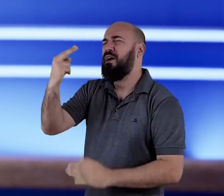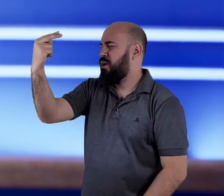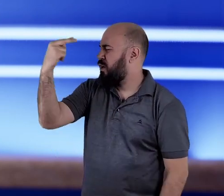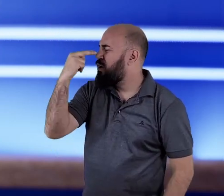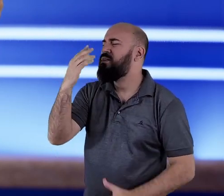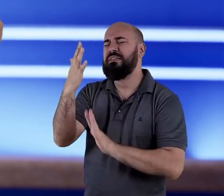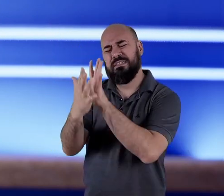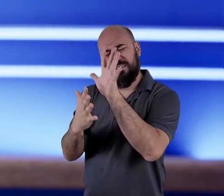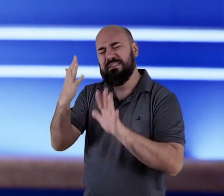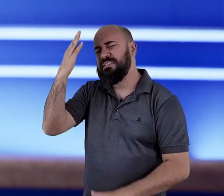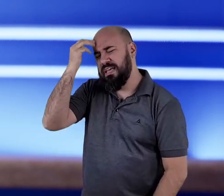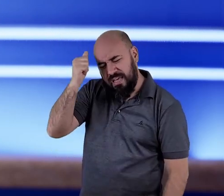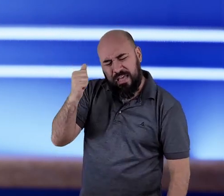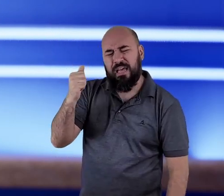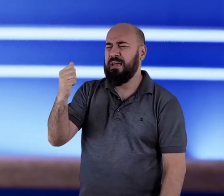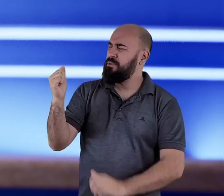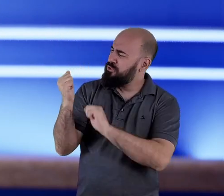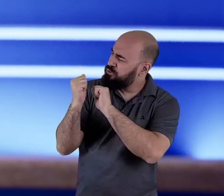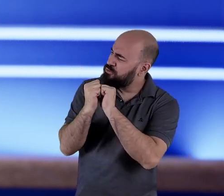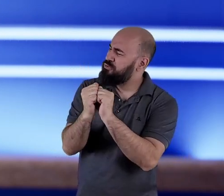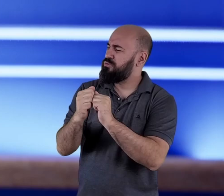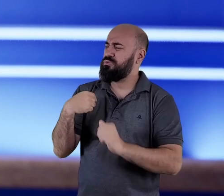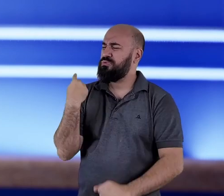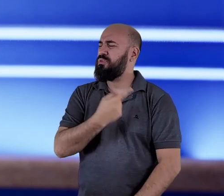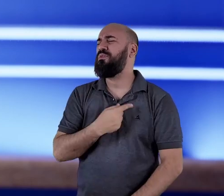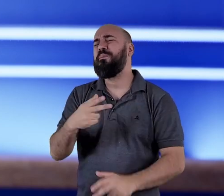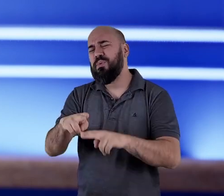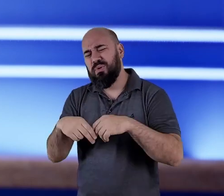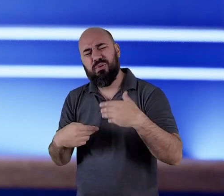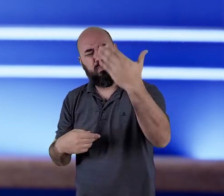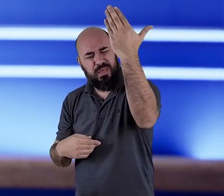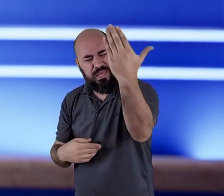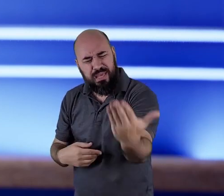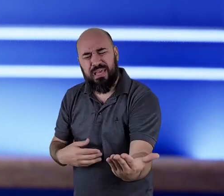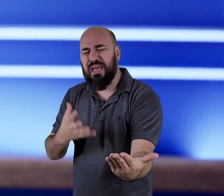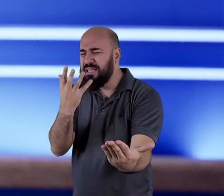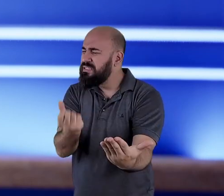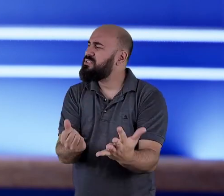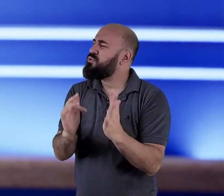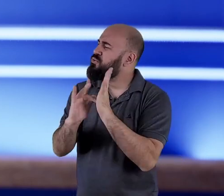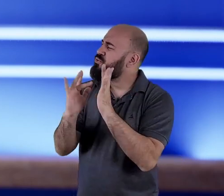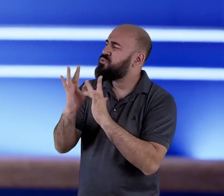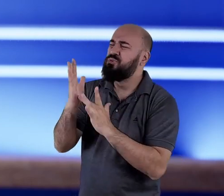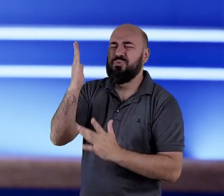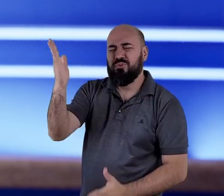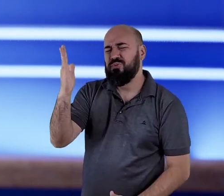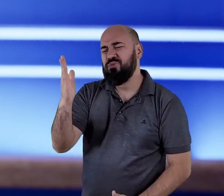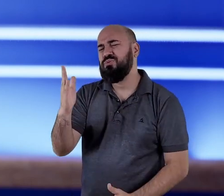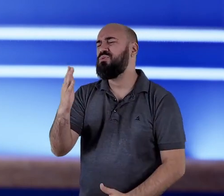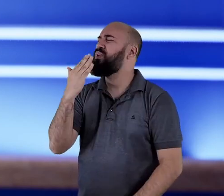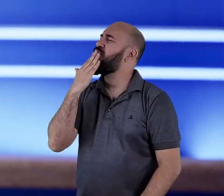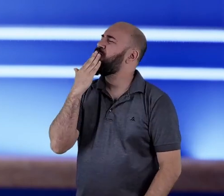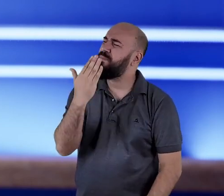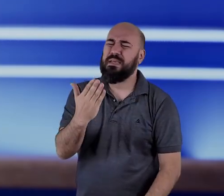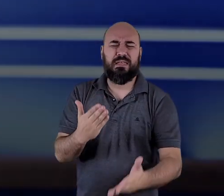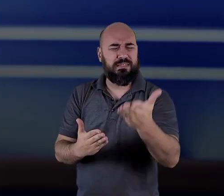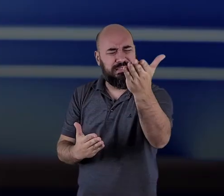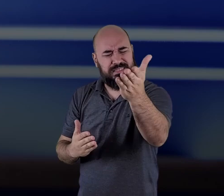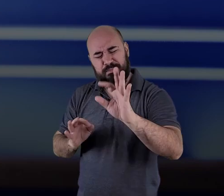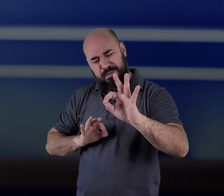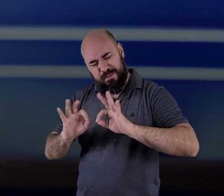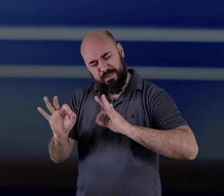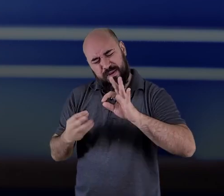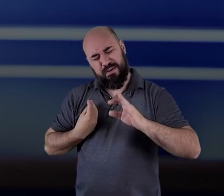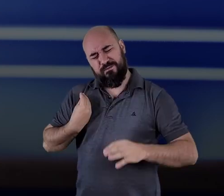nos ouve, que o Senhor está ao nosso lado. E é por isso que eu quero entregar cada pessoa que ora comigo nesse momento nas Tuas mãos, para nos